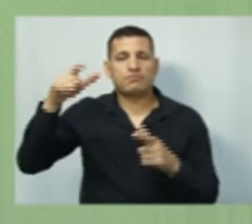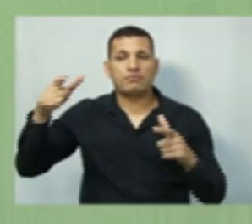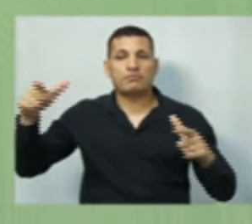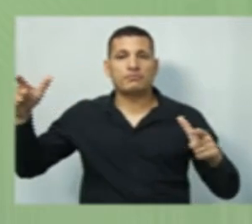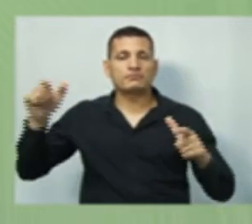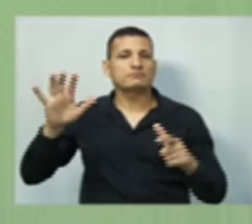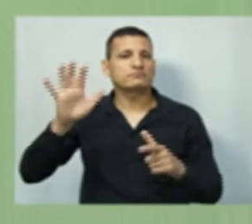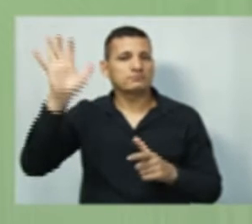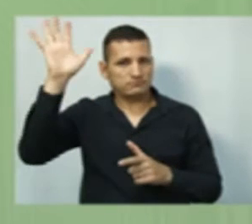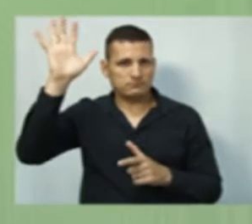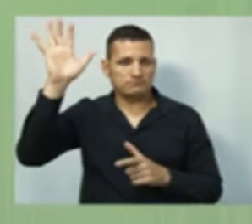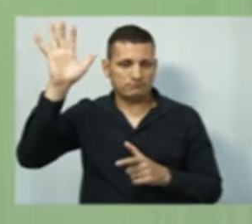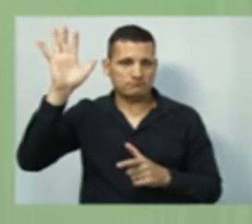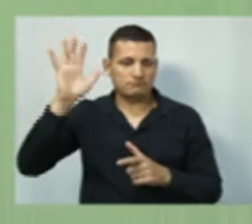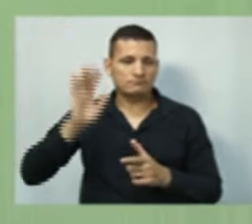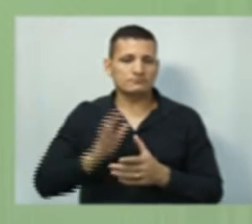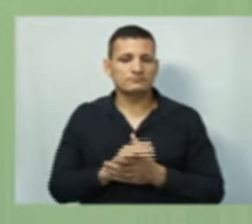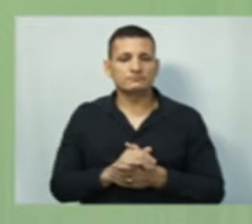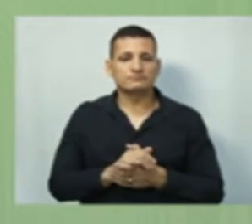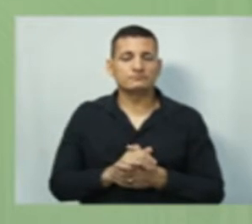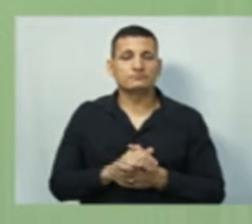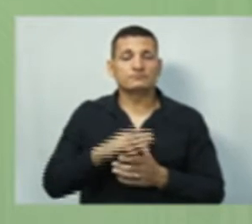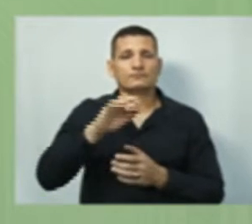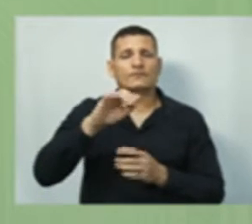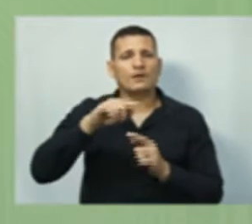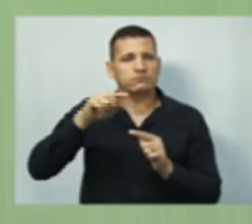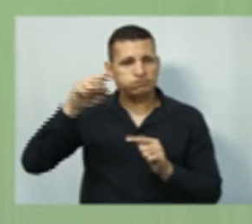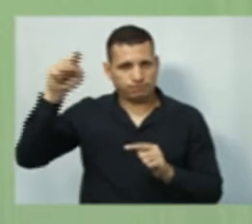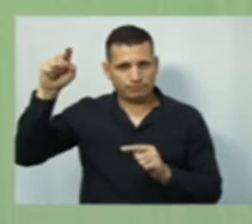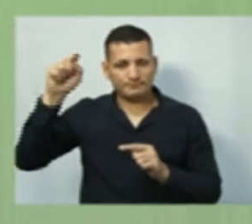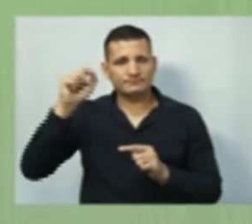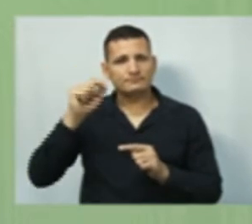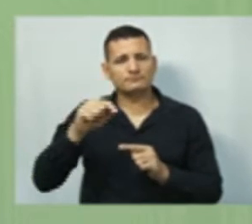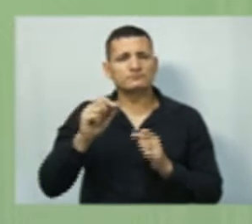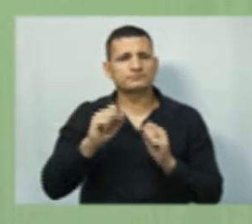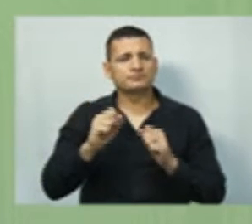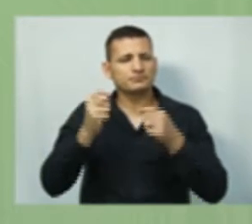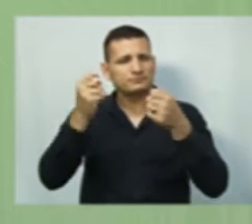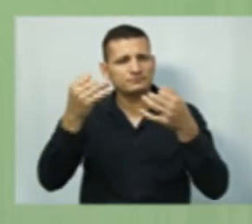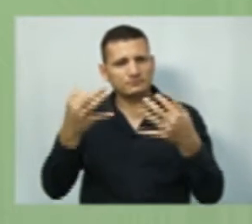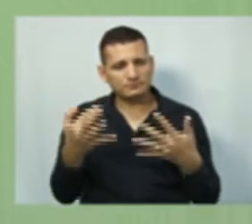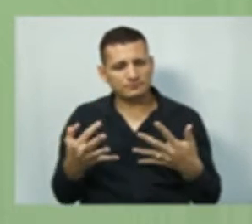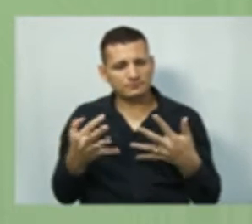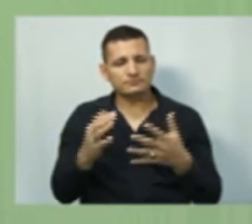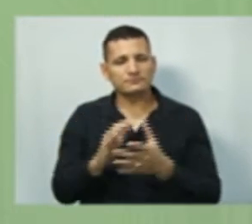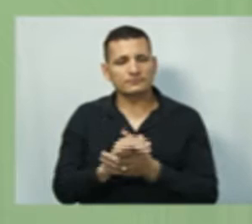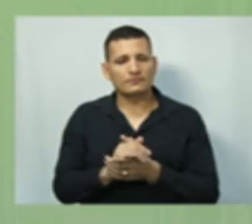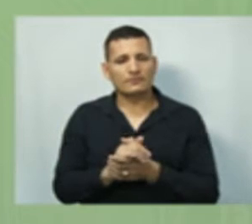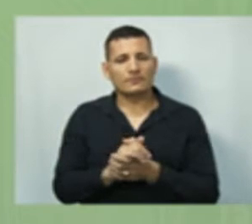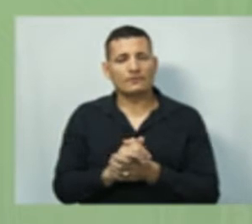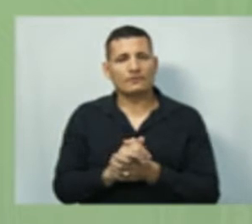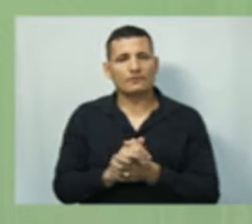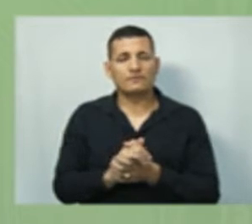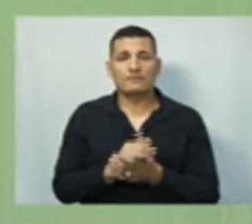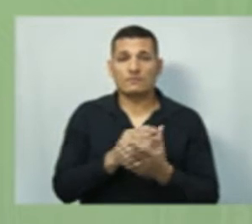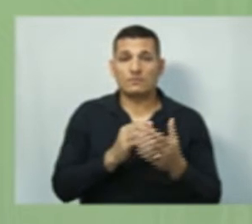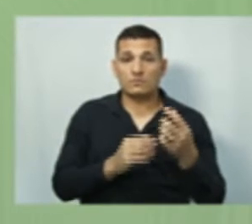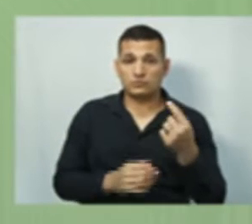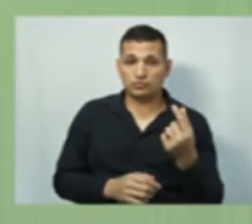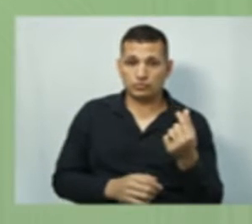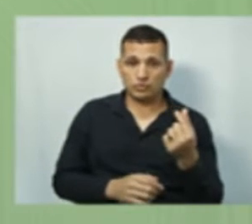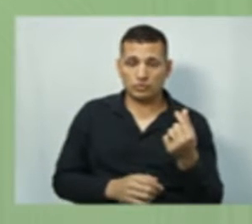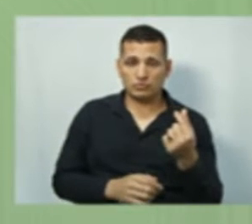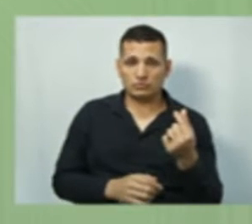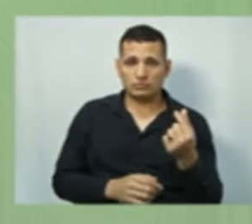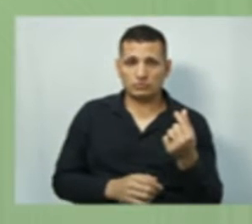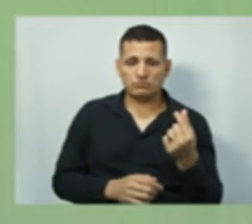do nível de preços. Sobre a inflação, a gente pode falar que ela é resultado que a mesma quantidade de dinheiro